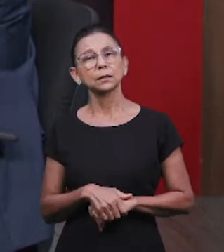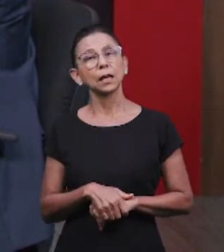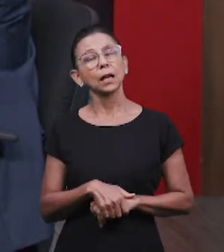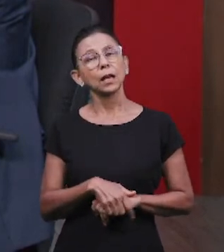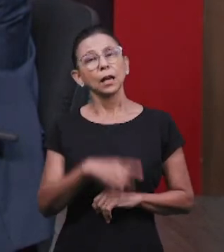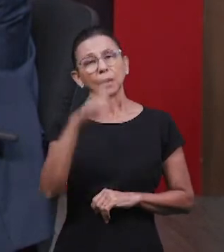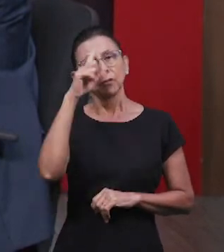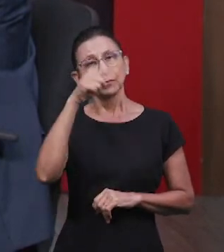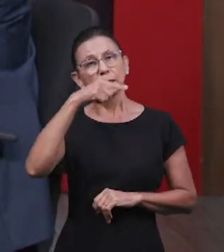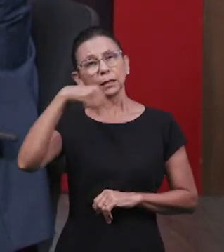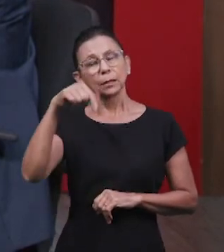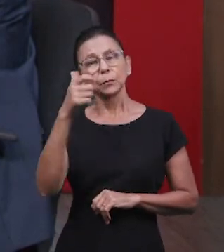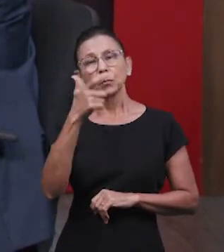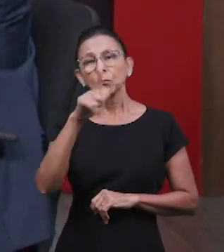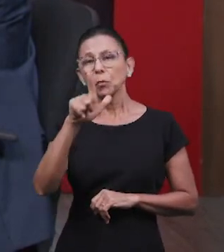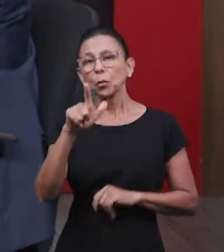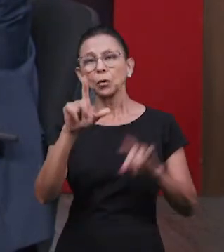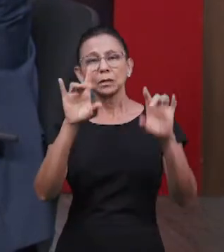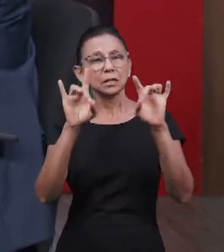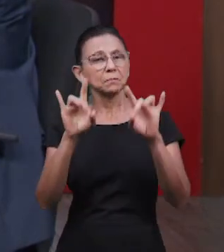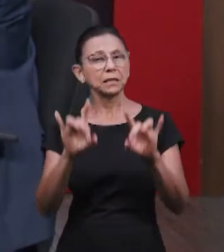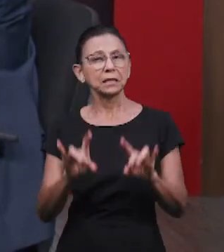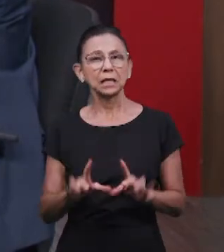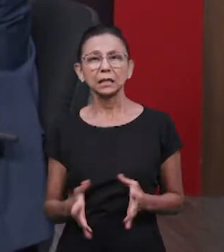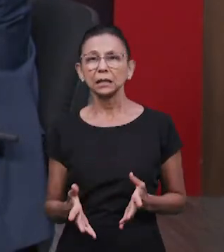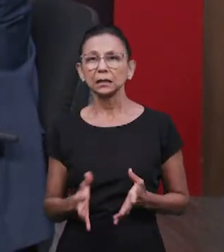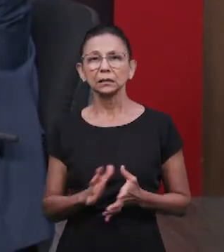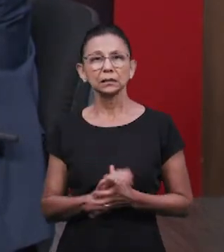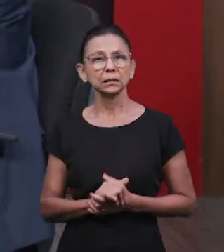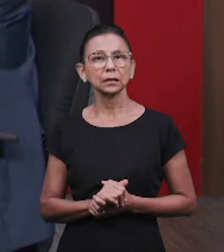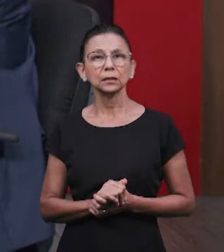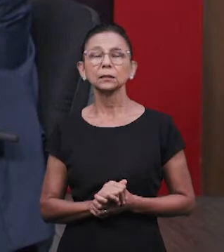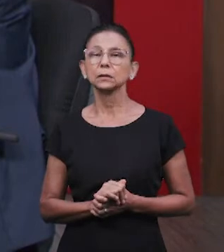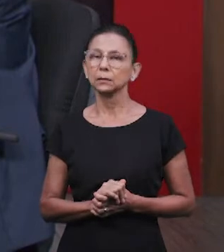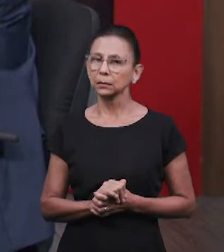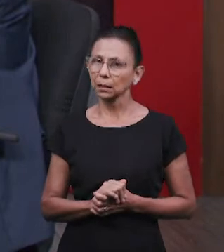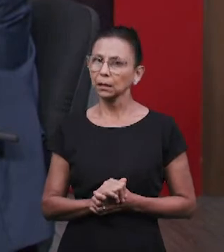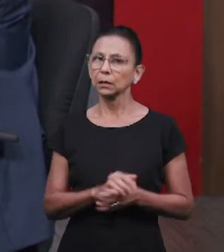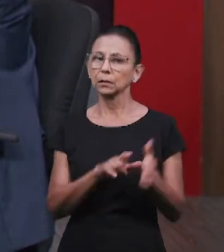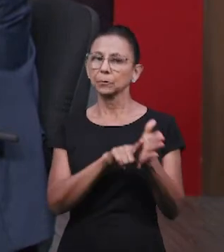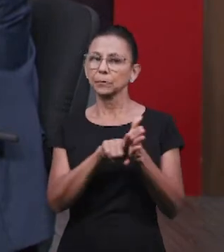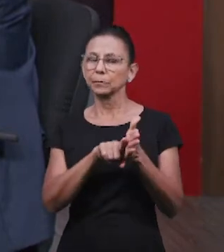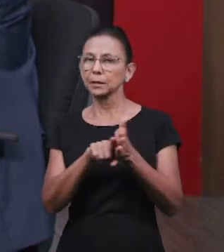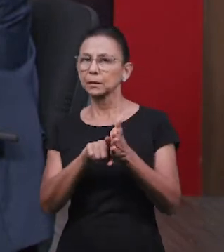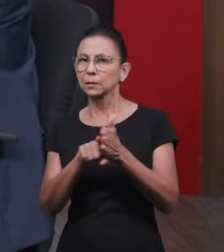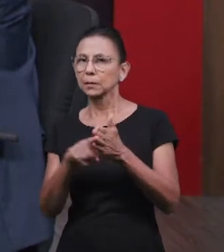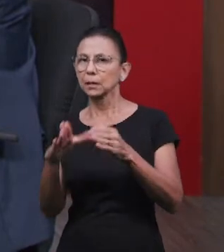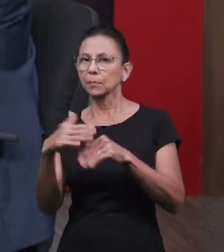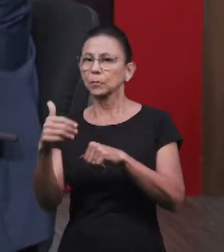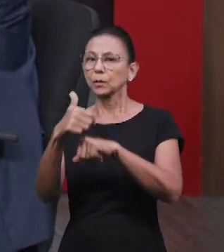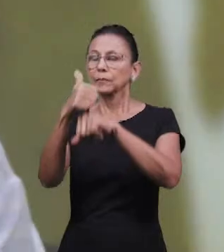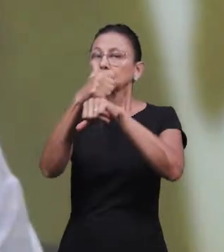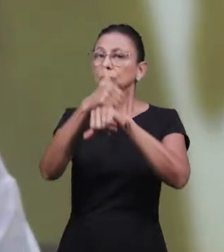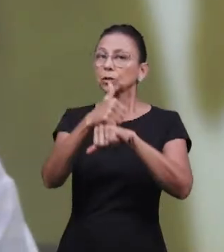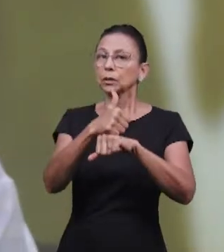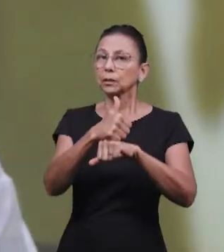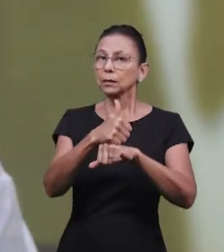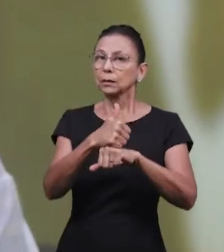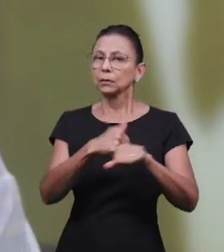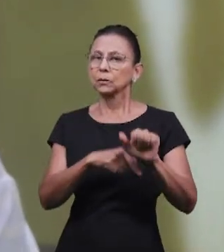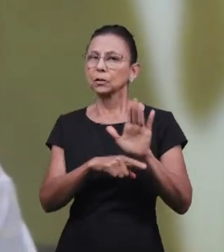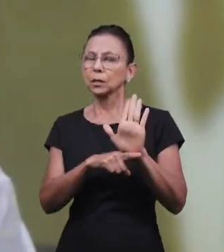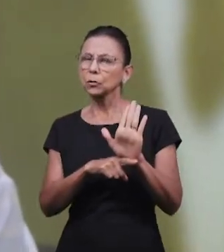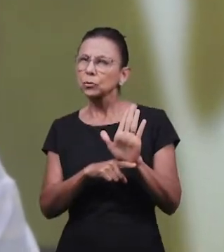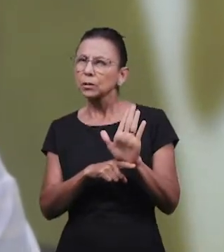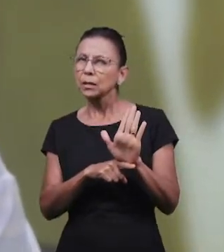para um neuropediatra ou então uma psiquiatra infantil. Então, tem que procurar os profissionais capacitados para ajudar